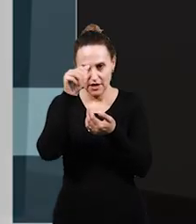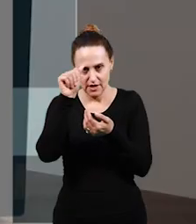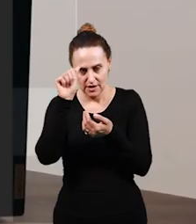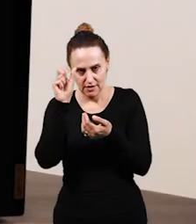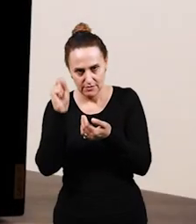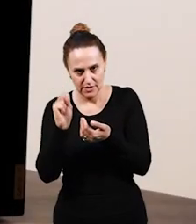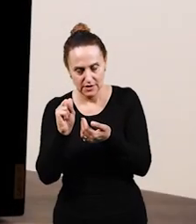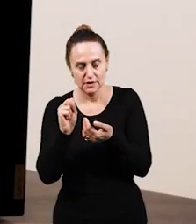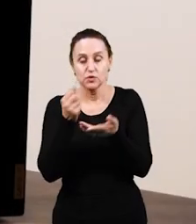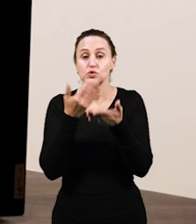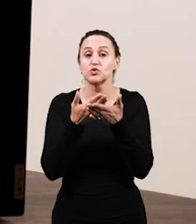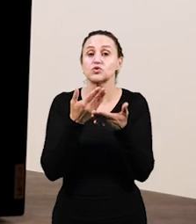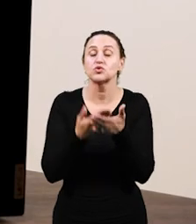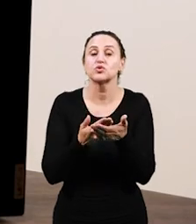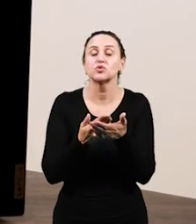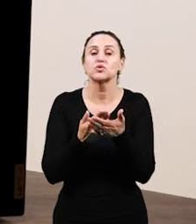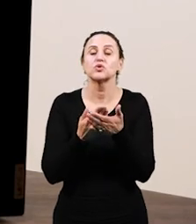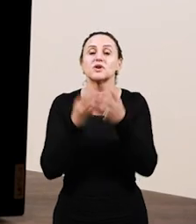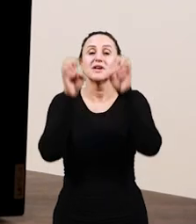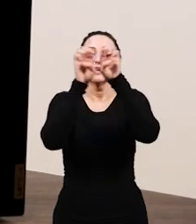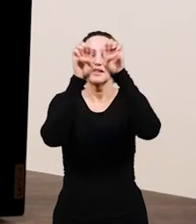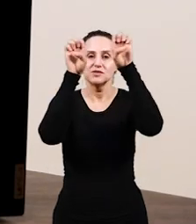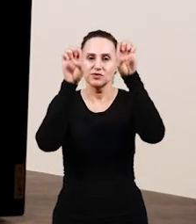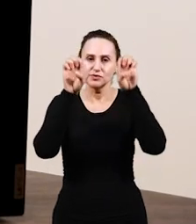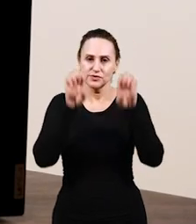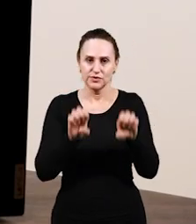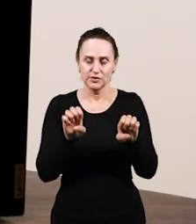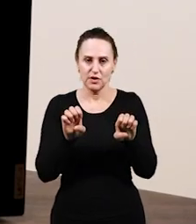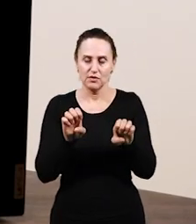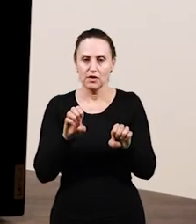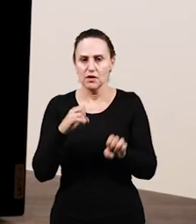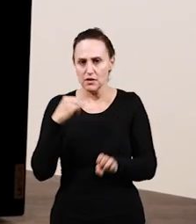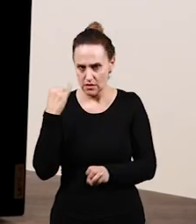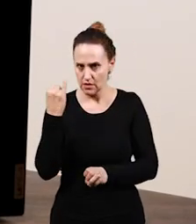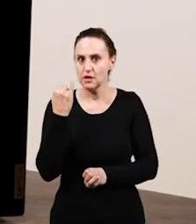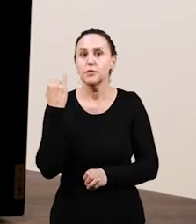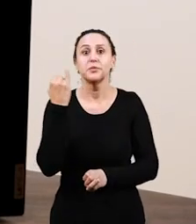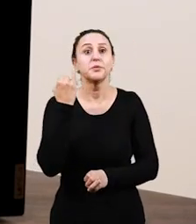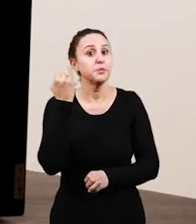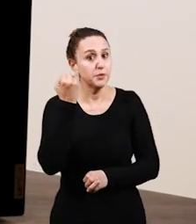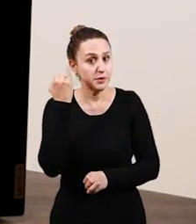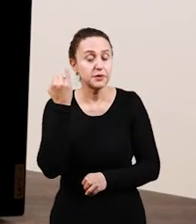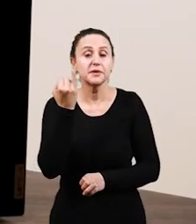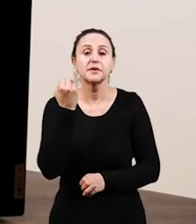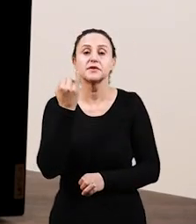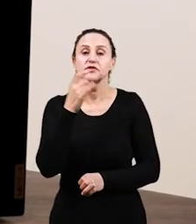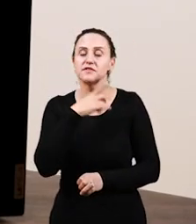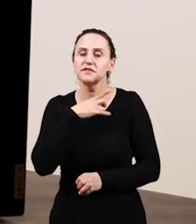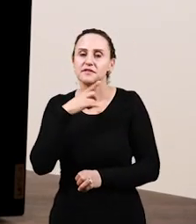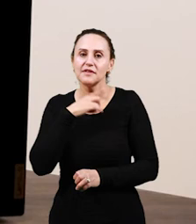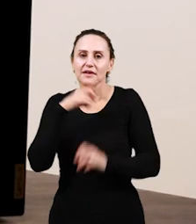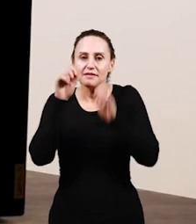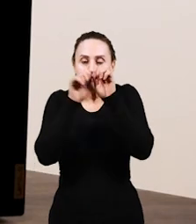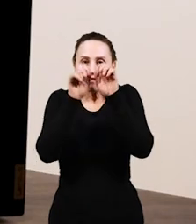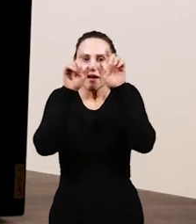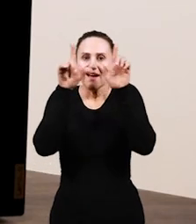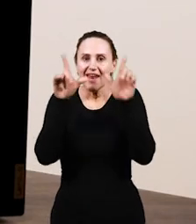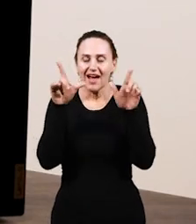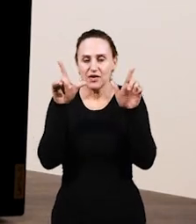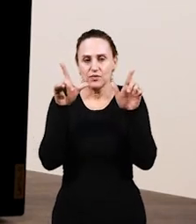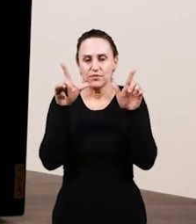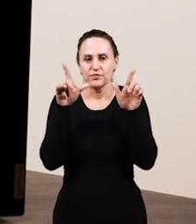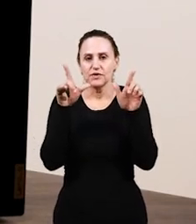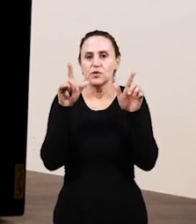estrutural E aí eu acho que é importante vocês vocês têm bem claro na cabeça né